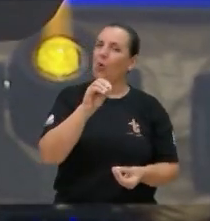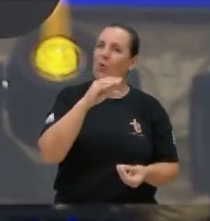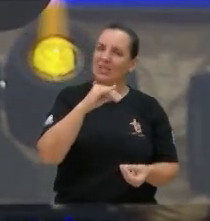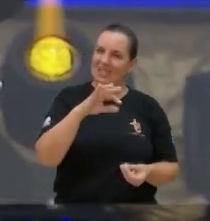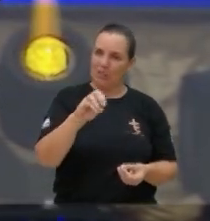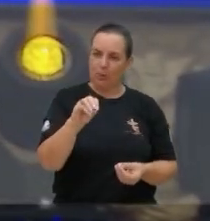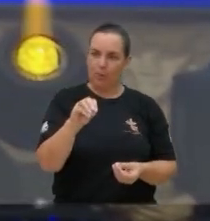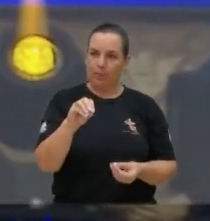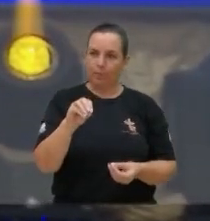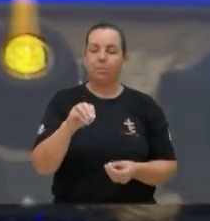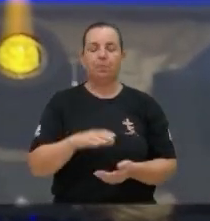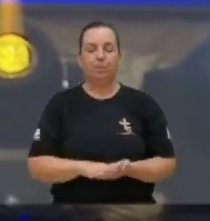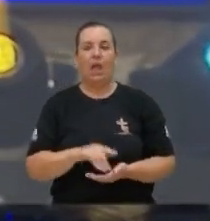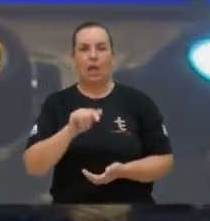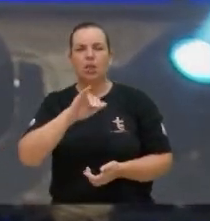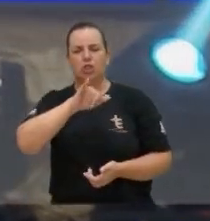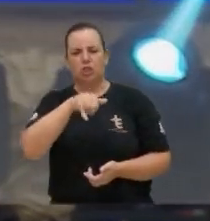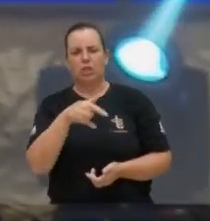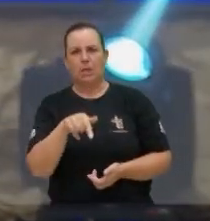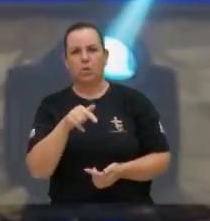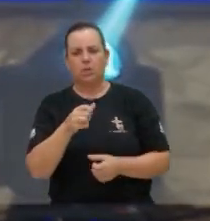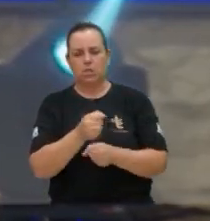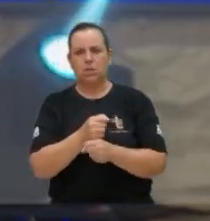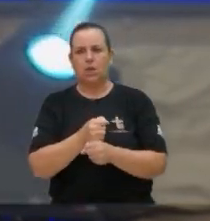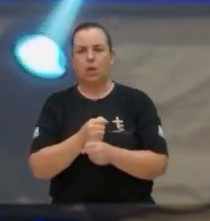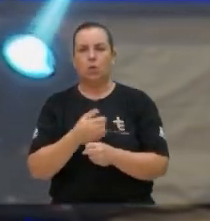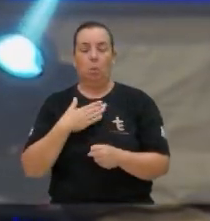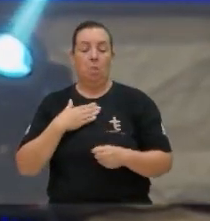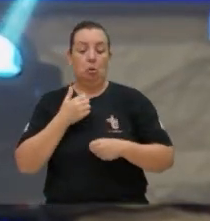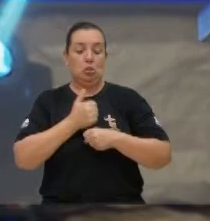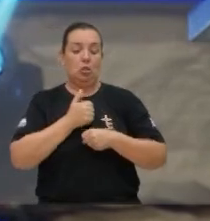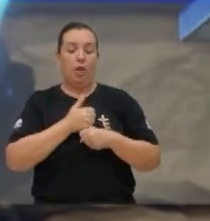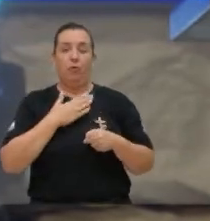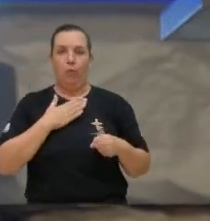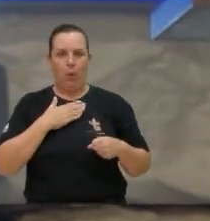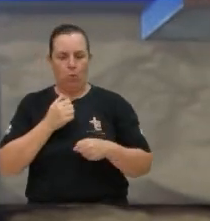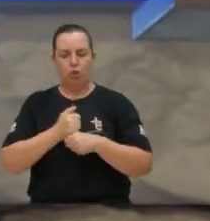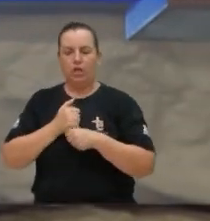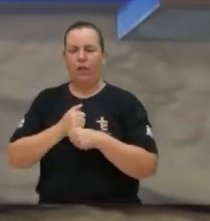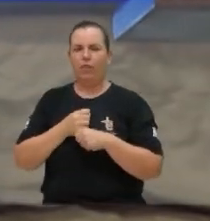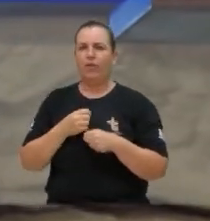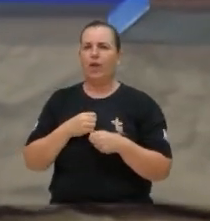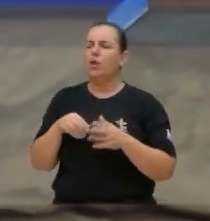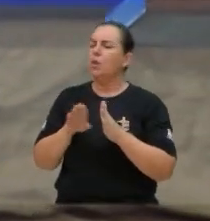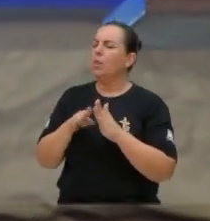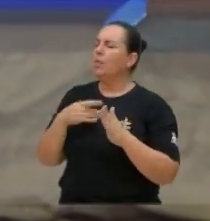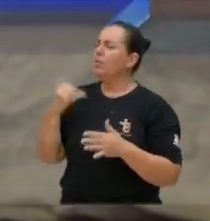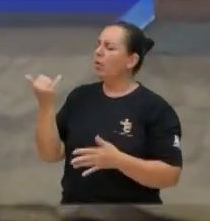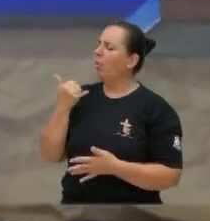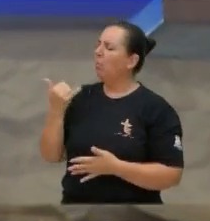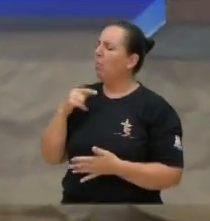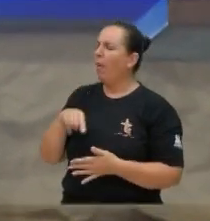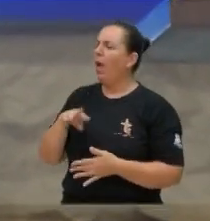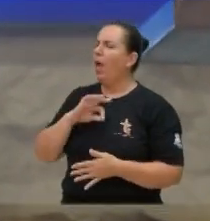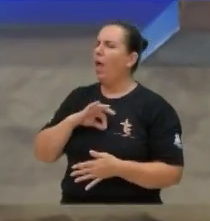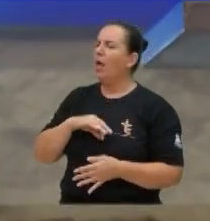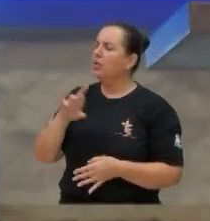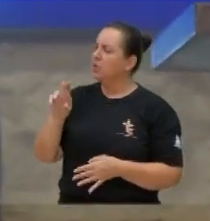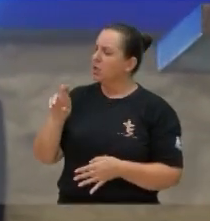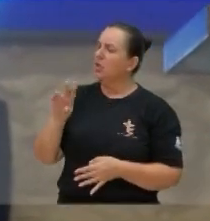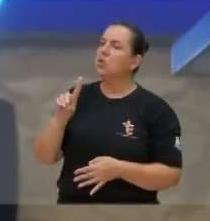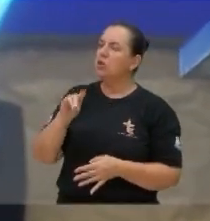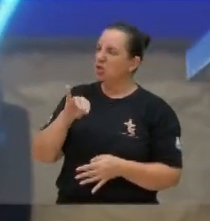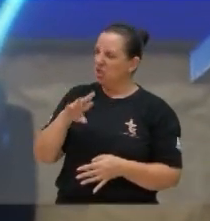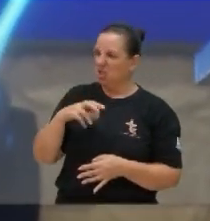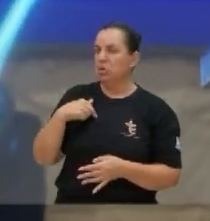Em janeiro desse ano, o meu superior provincial redentorista chegou para mim e disse: Padre Dirson, estava muito bem lá em Campo